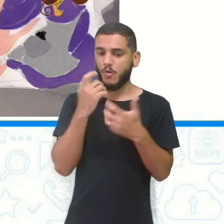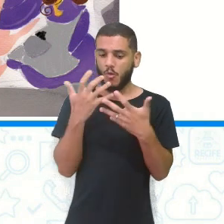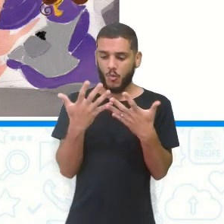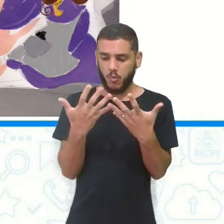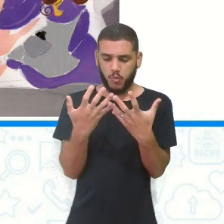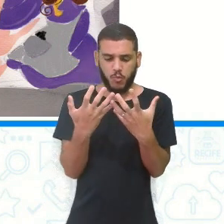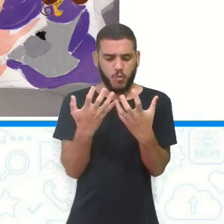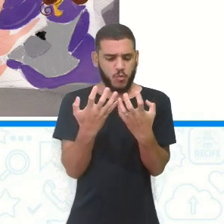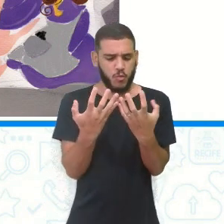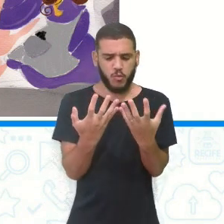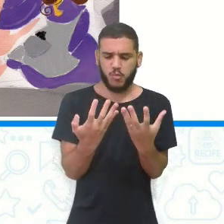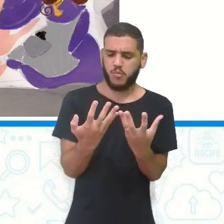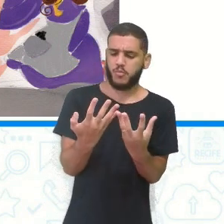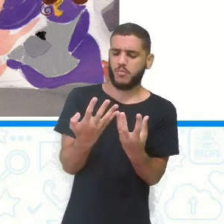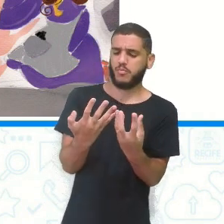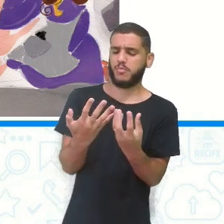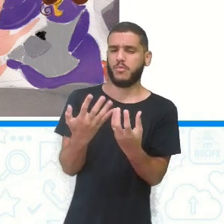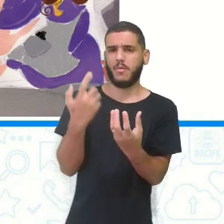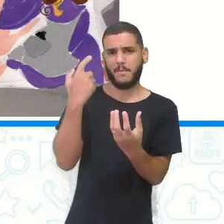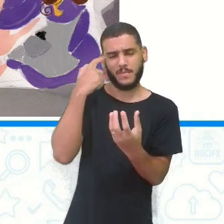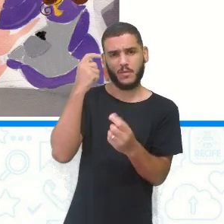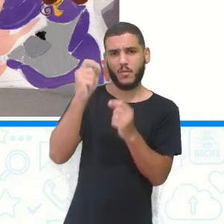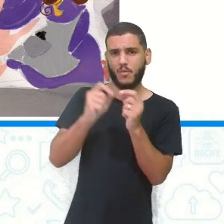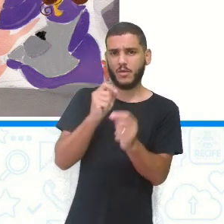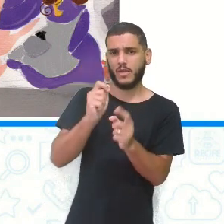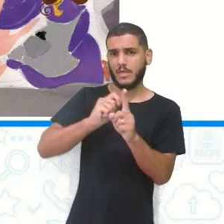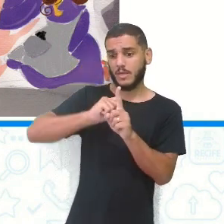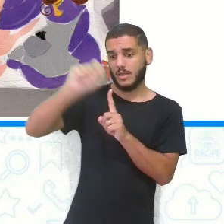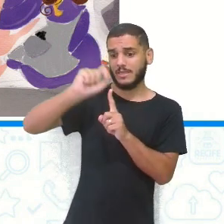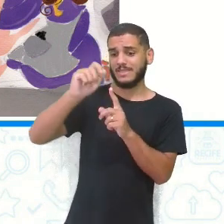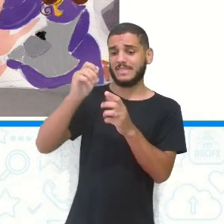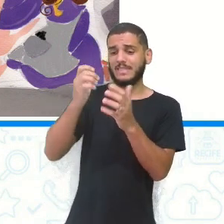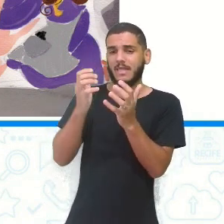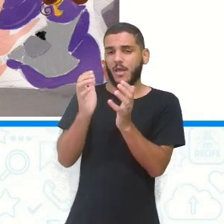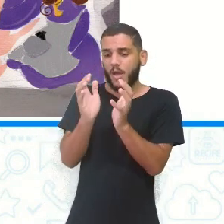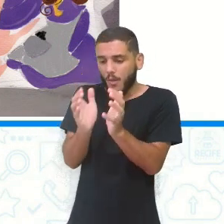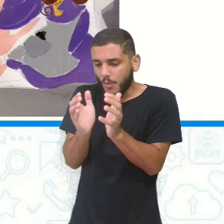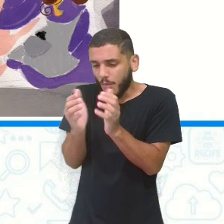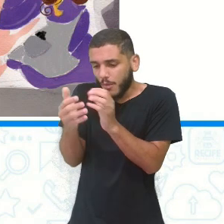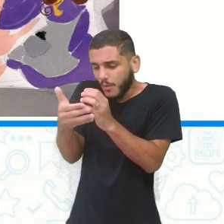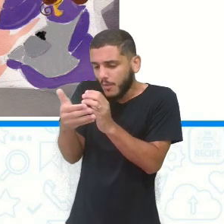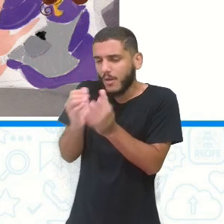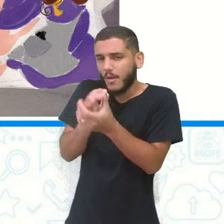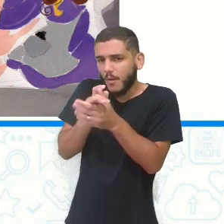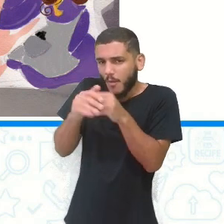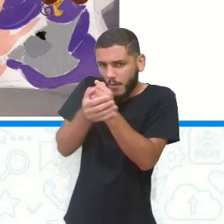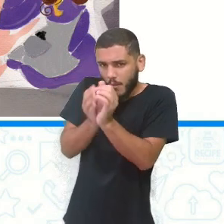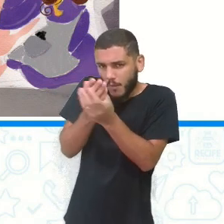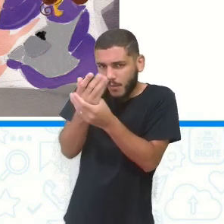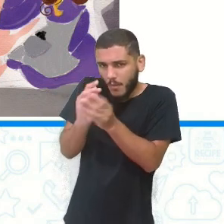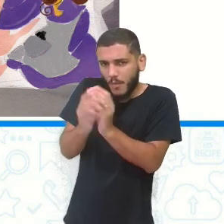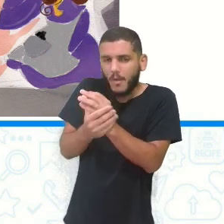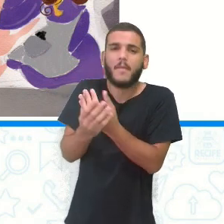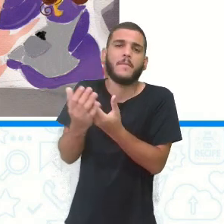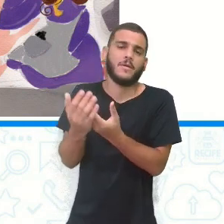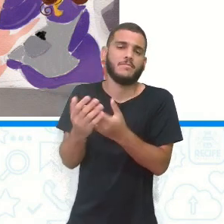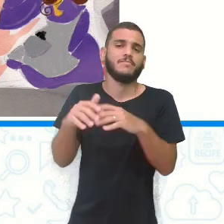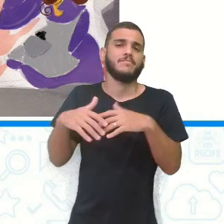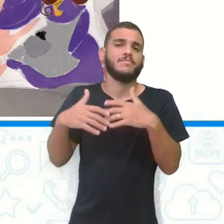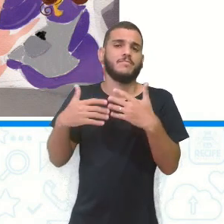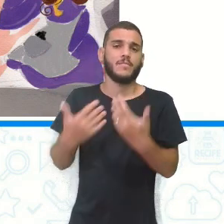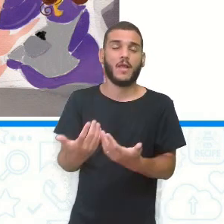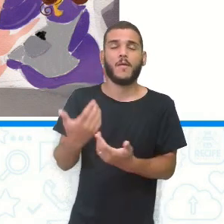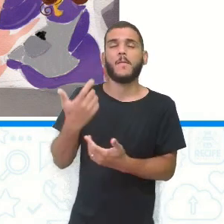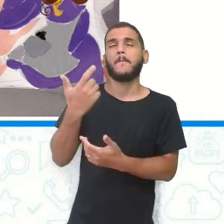por várias vezes ela pensou em acender os fósforos que tinha para se esquentar um pouco.